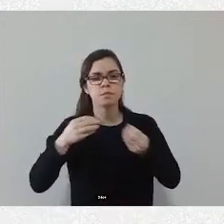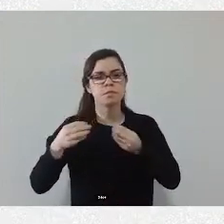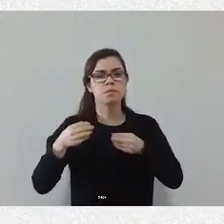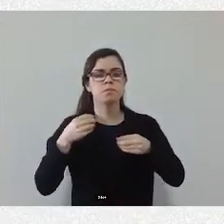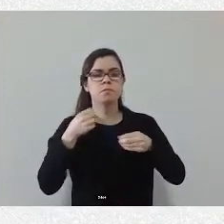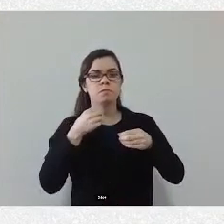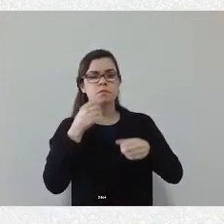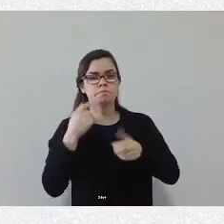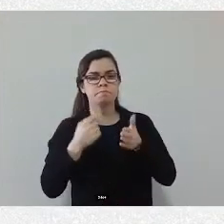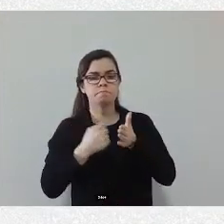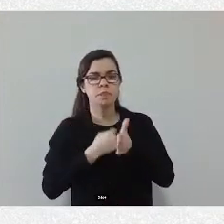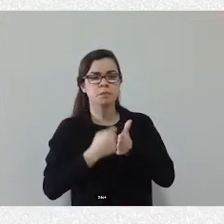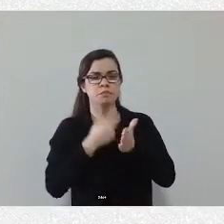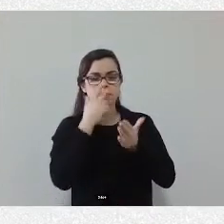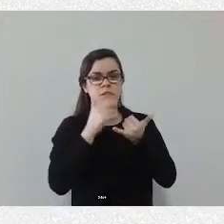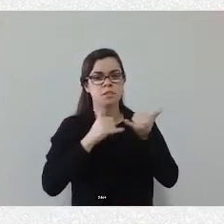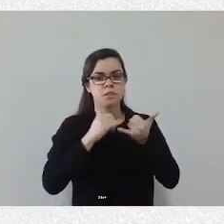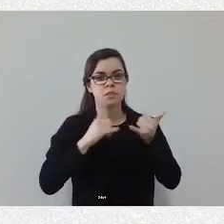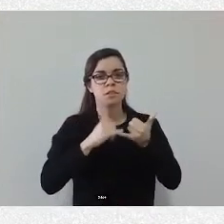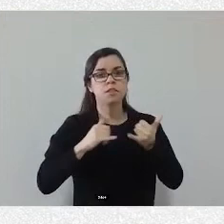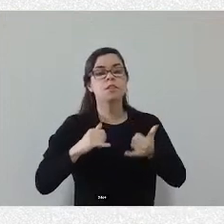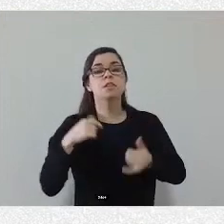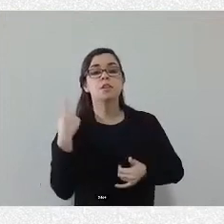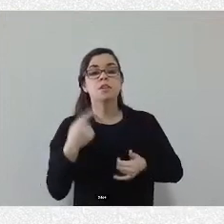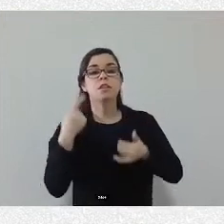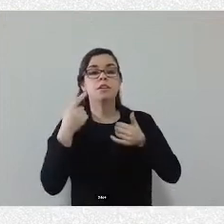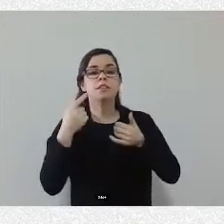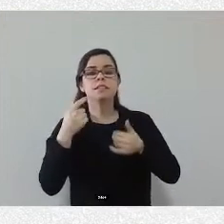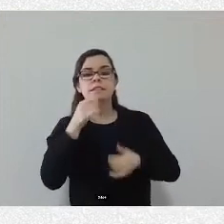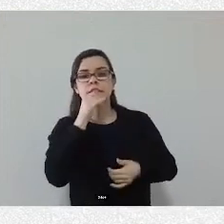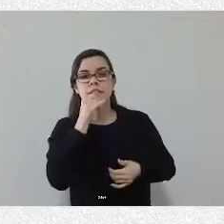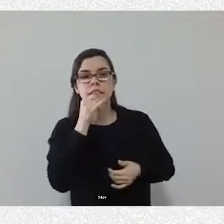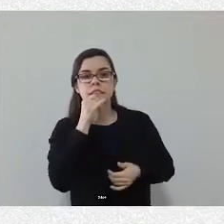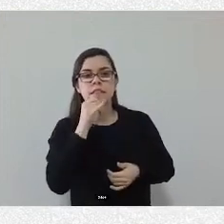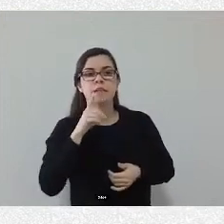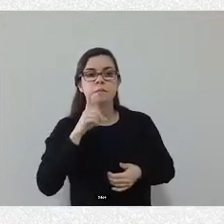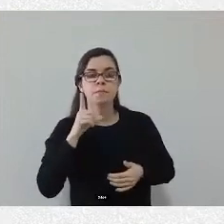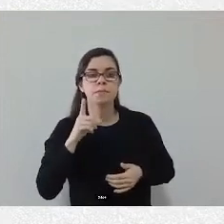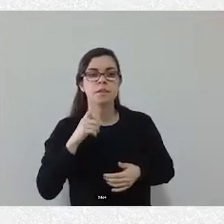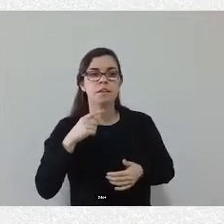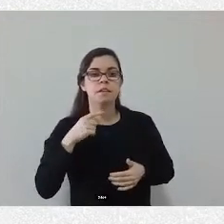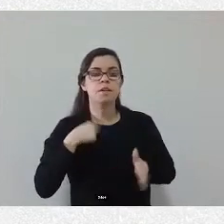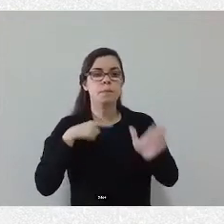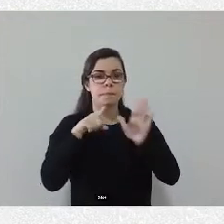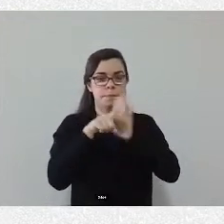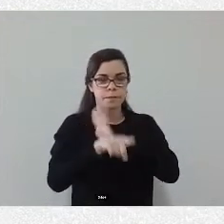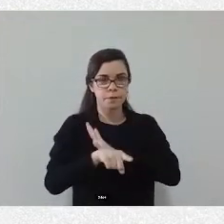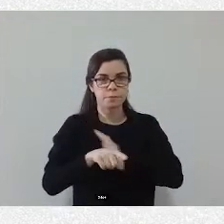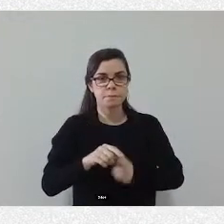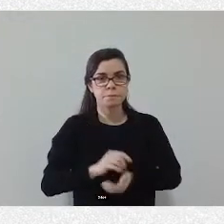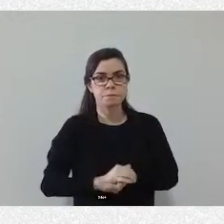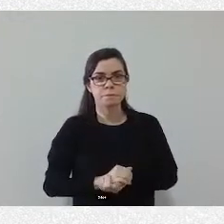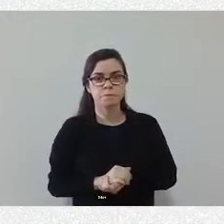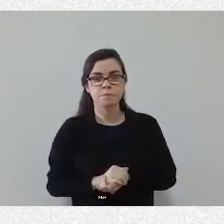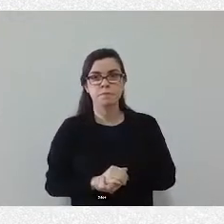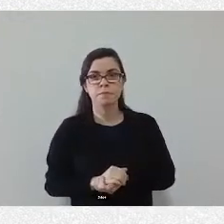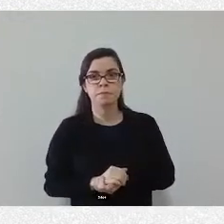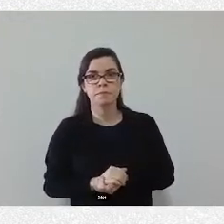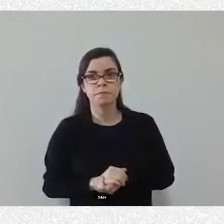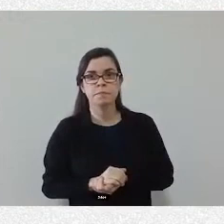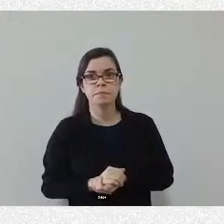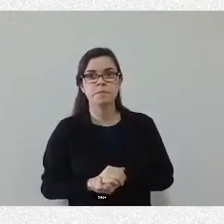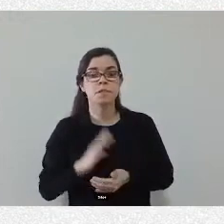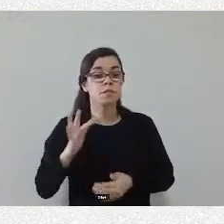citada a questão do recrutamento, e aí eu questiono da seguinte forma, se a gente vai